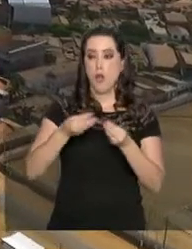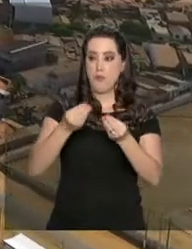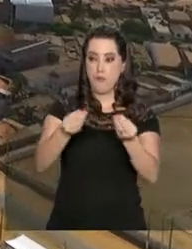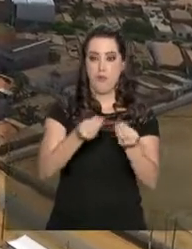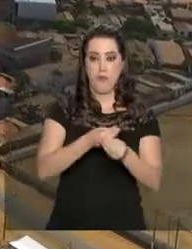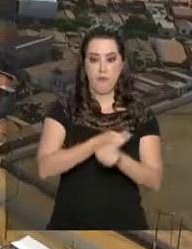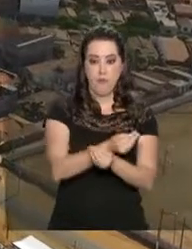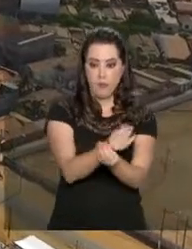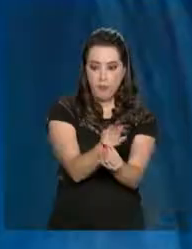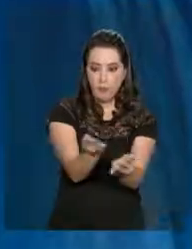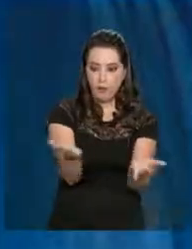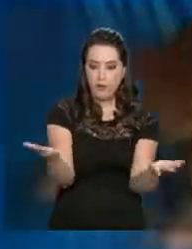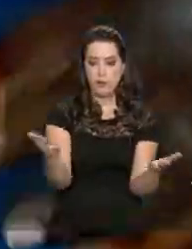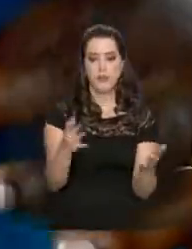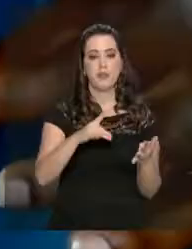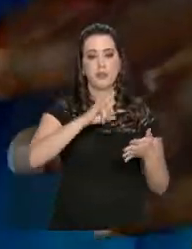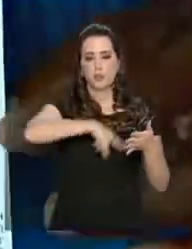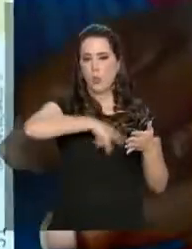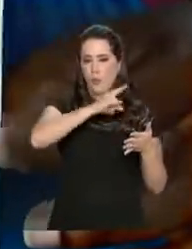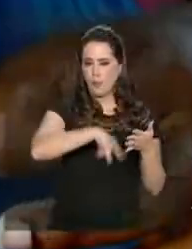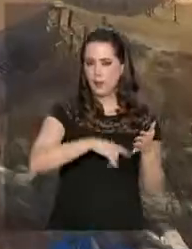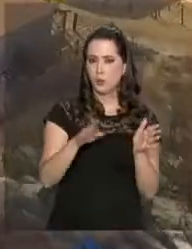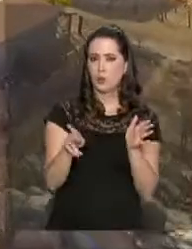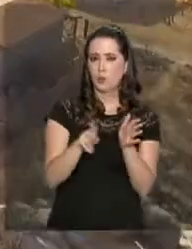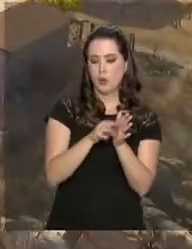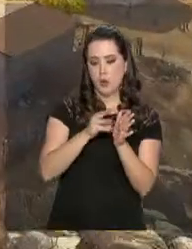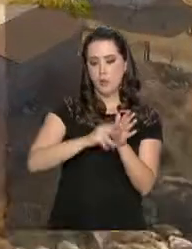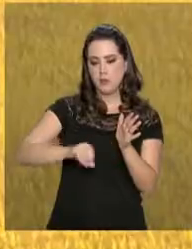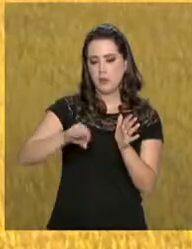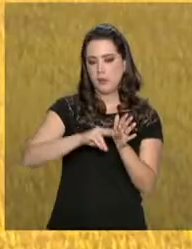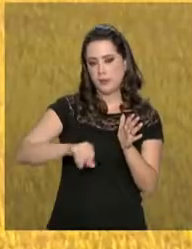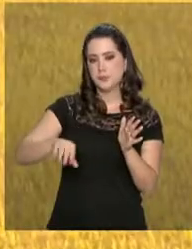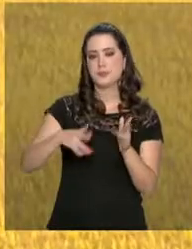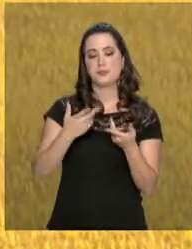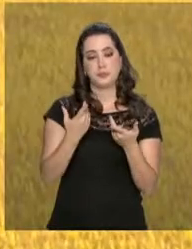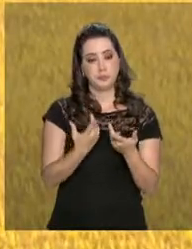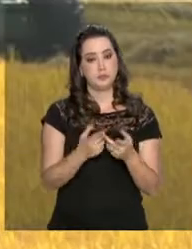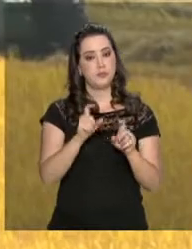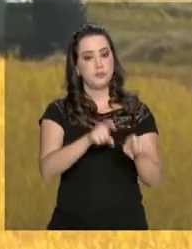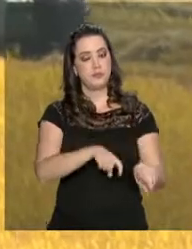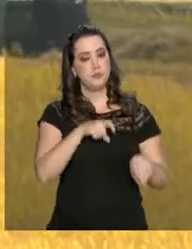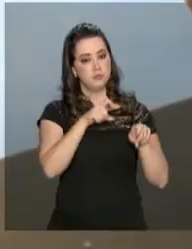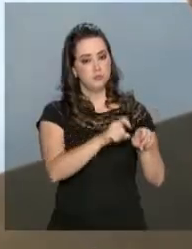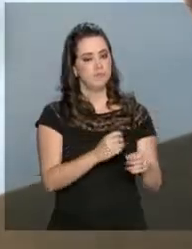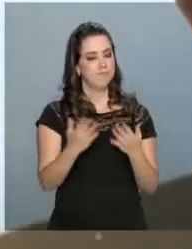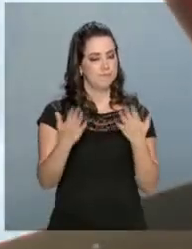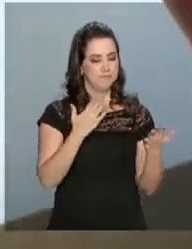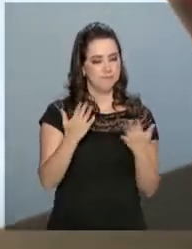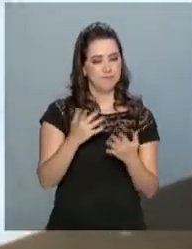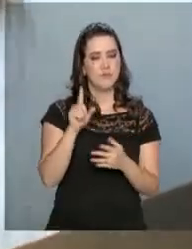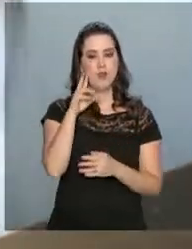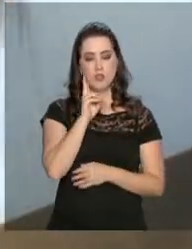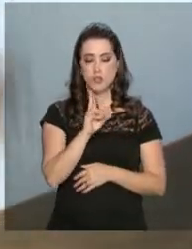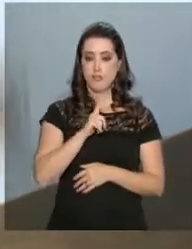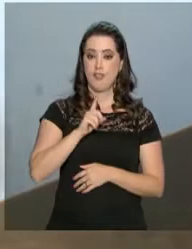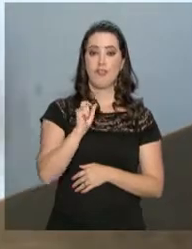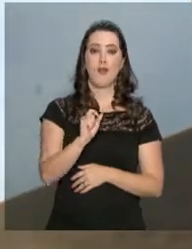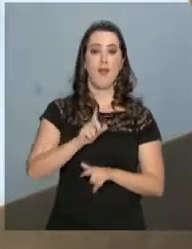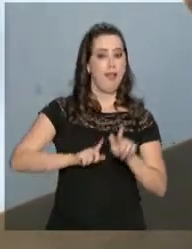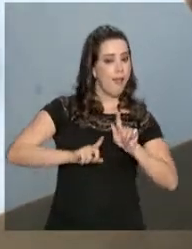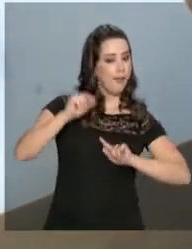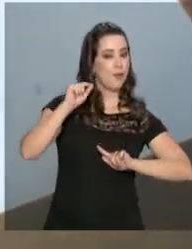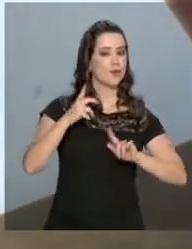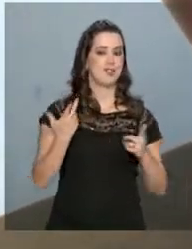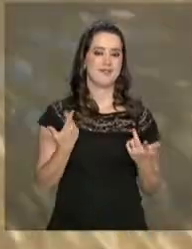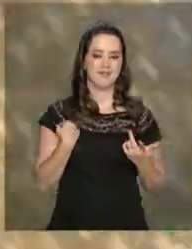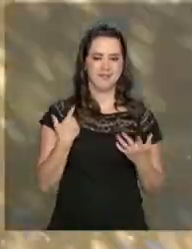de 230 mil títulos de regularização fundiária no agronegócio o balanço veio em forma de recorde a atividade